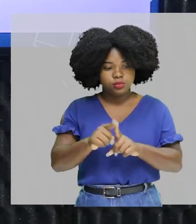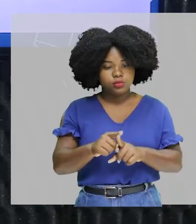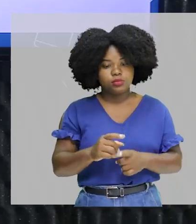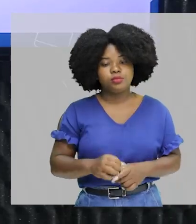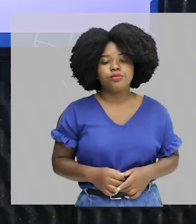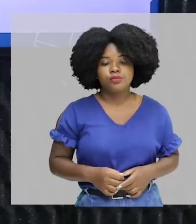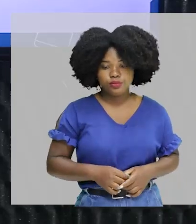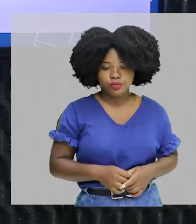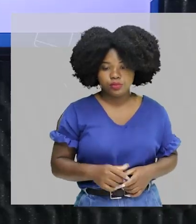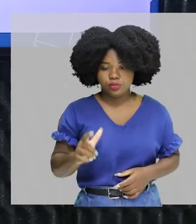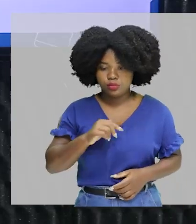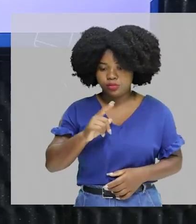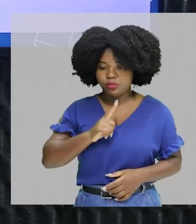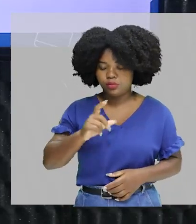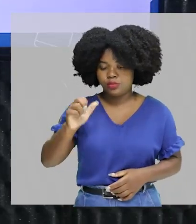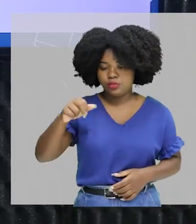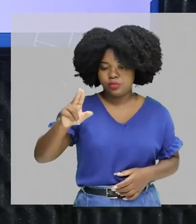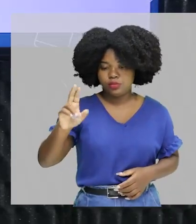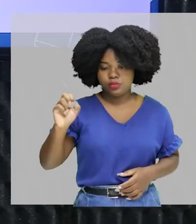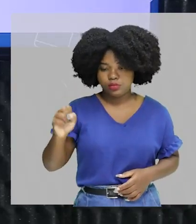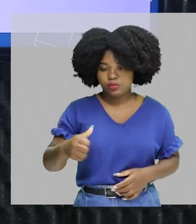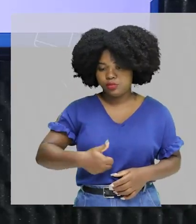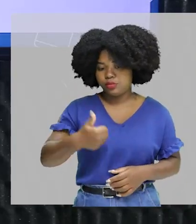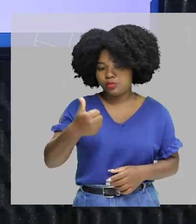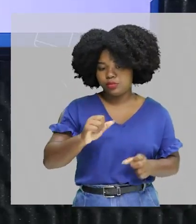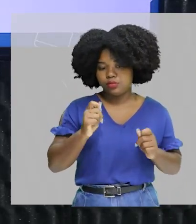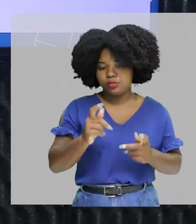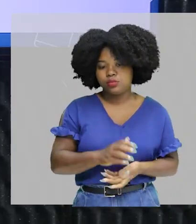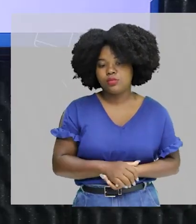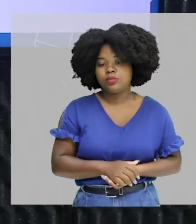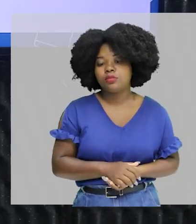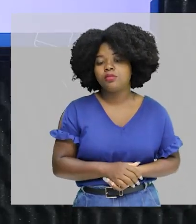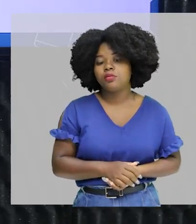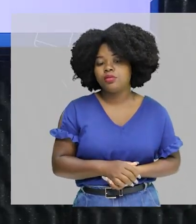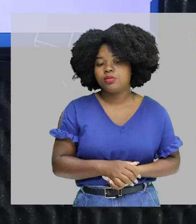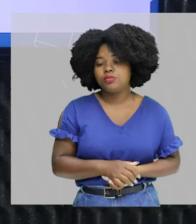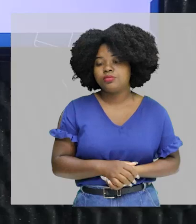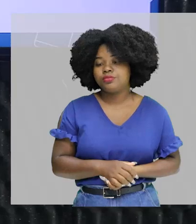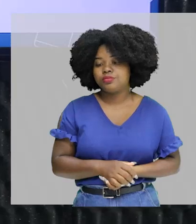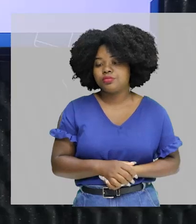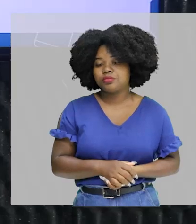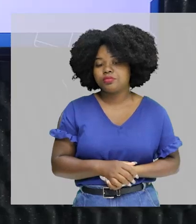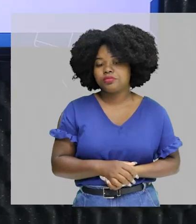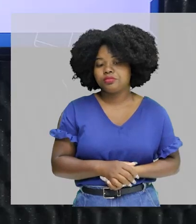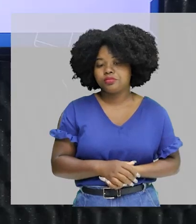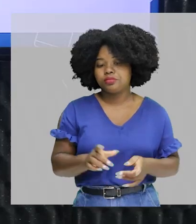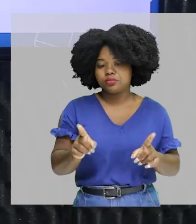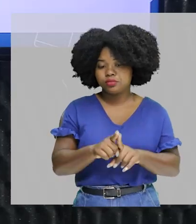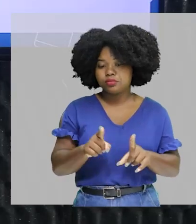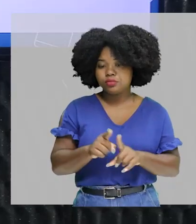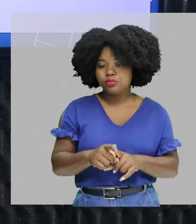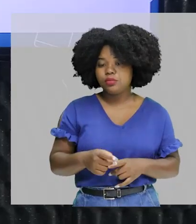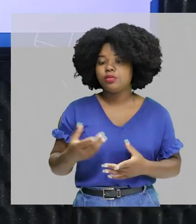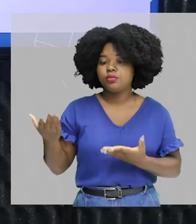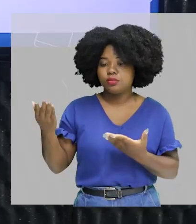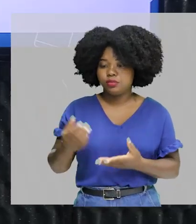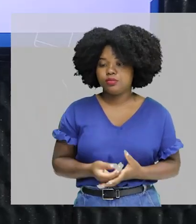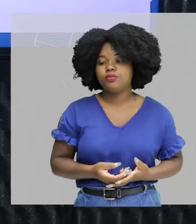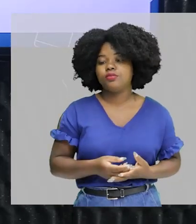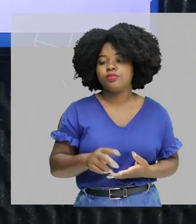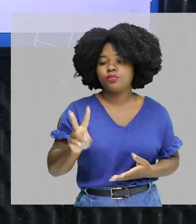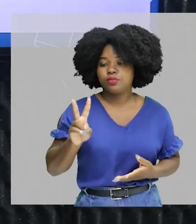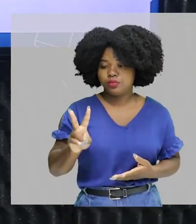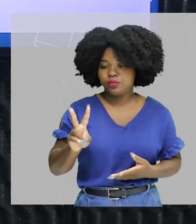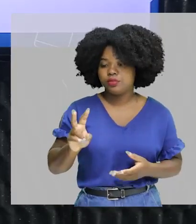origina o ânus primeiro, tá? Então, nós somos deuterostômios e os equinodermos também são